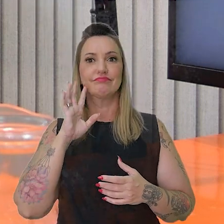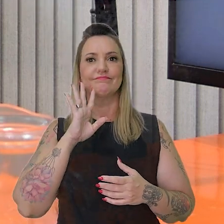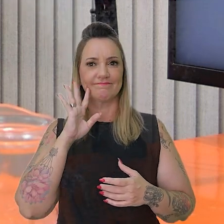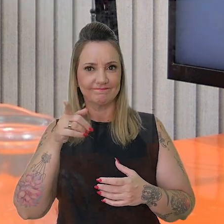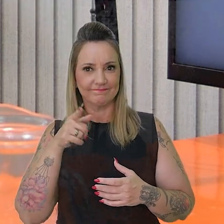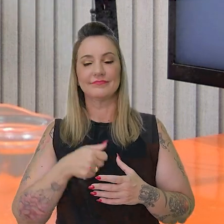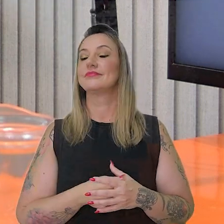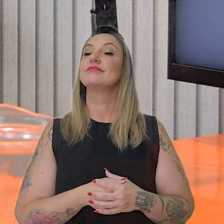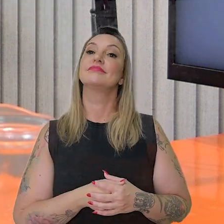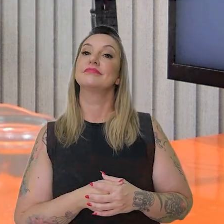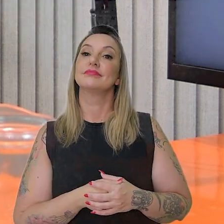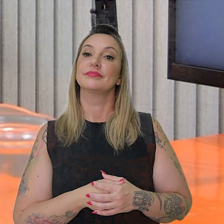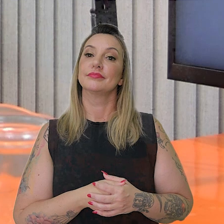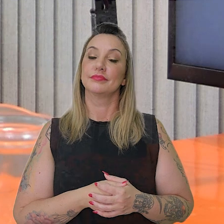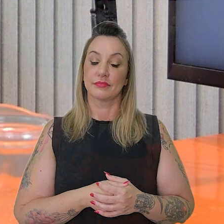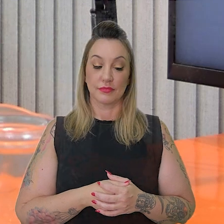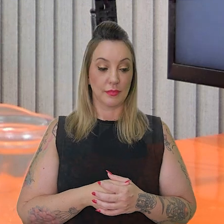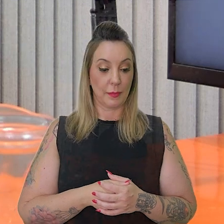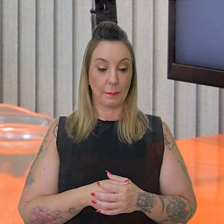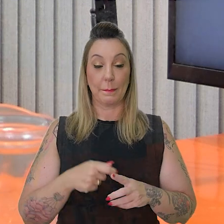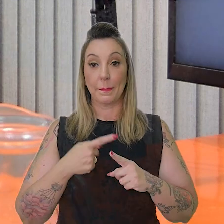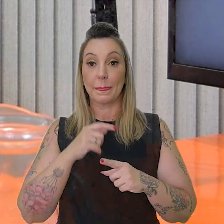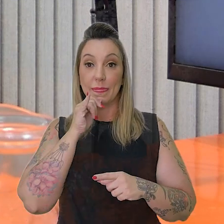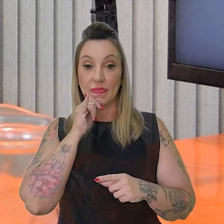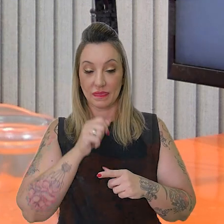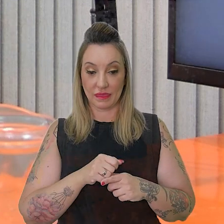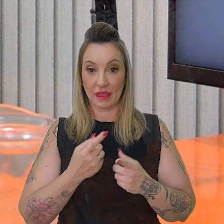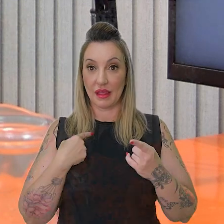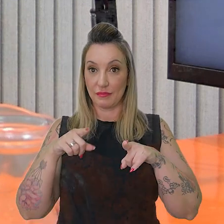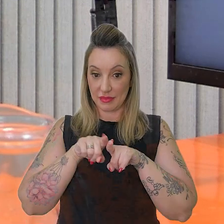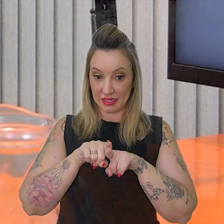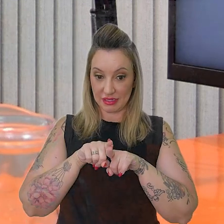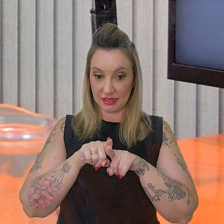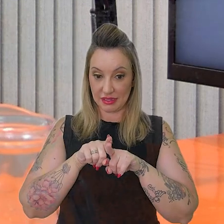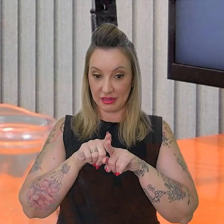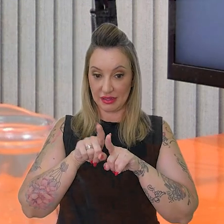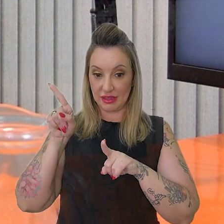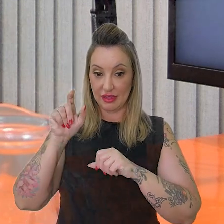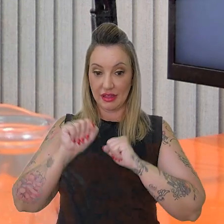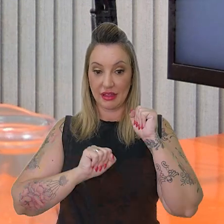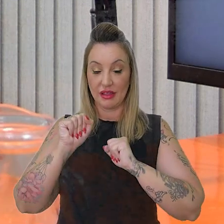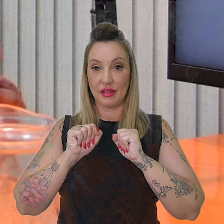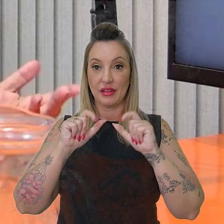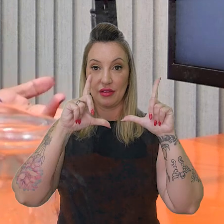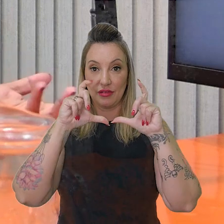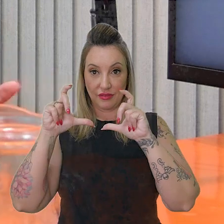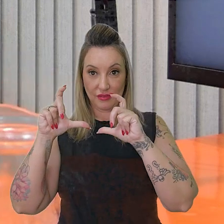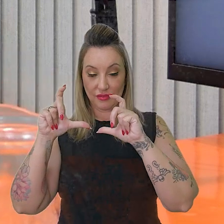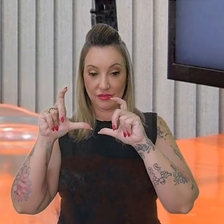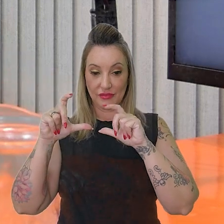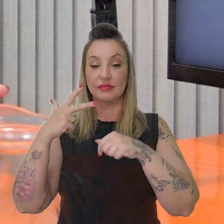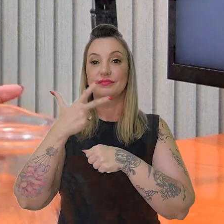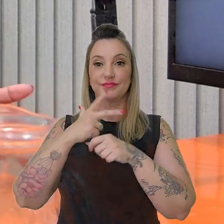bacana e até Por exemplo essa minha parceira a gente tem a fábrica ela tem a fábrica de retratos do